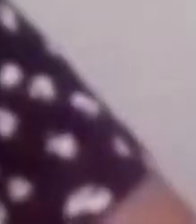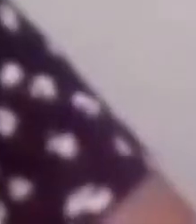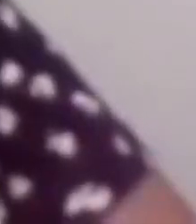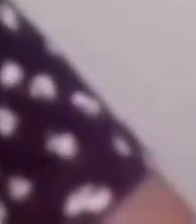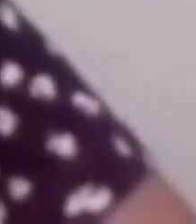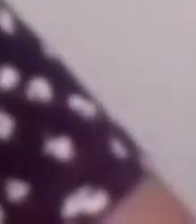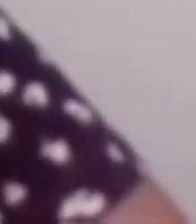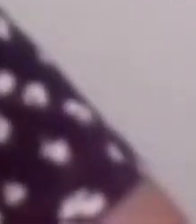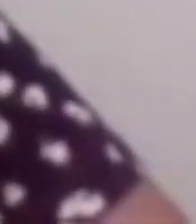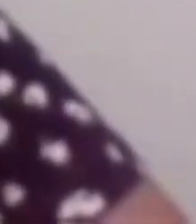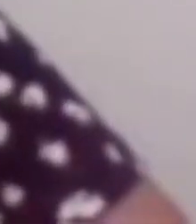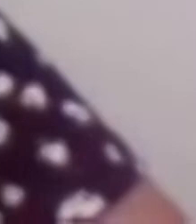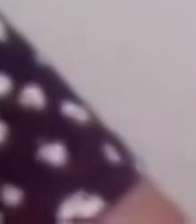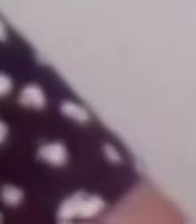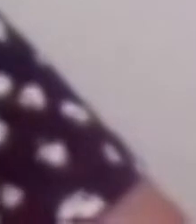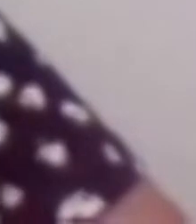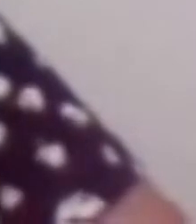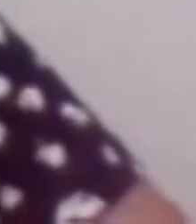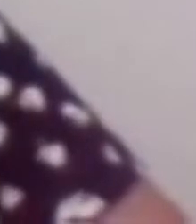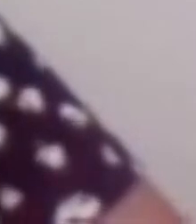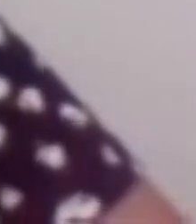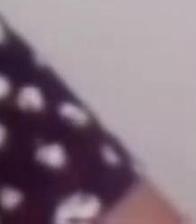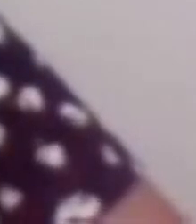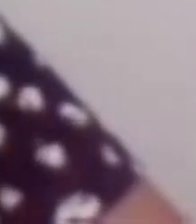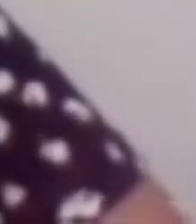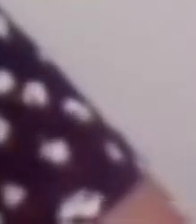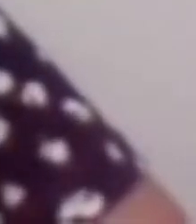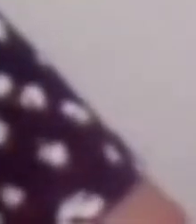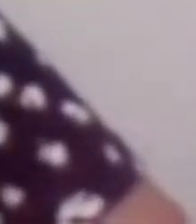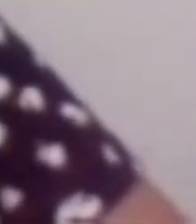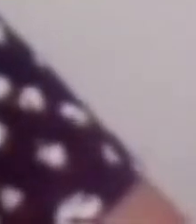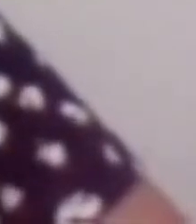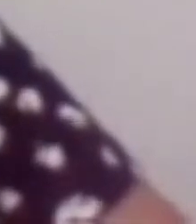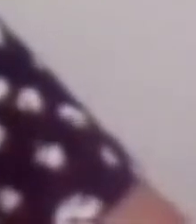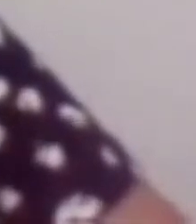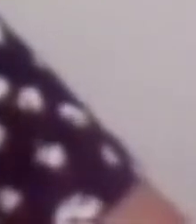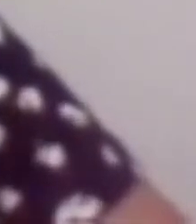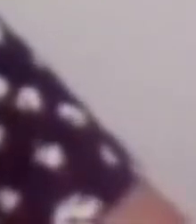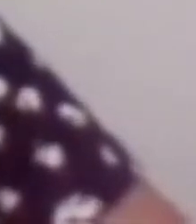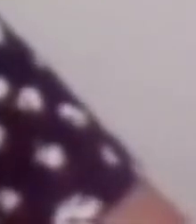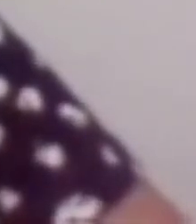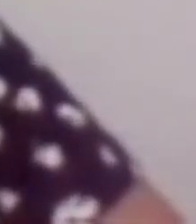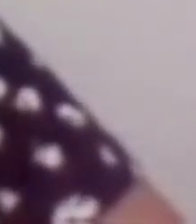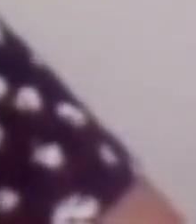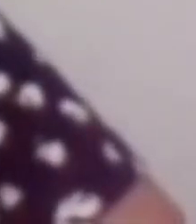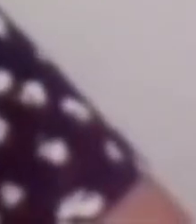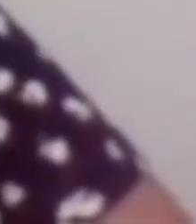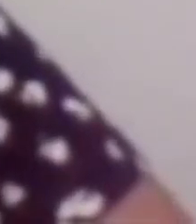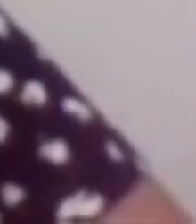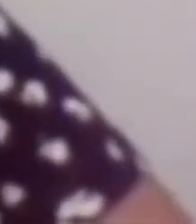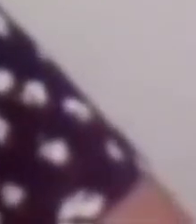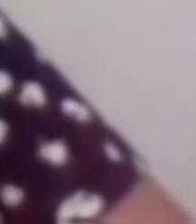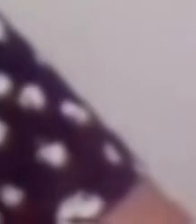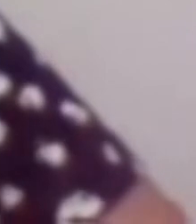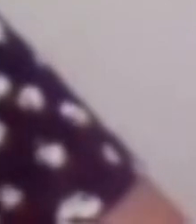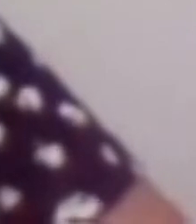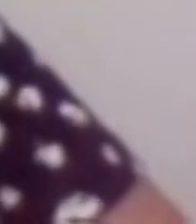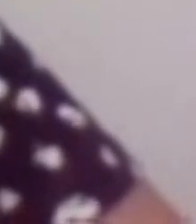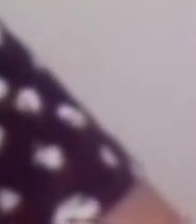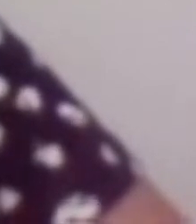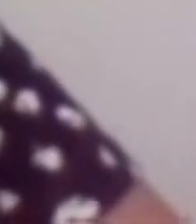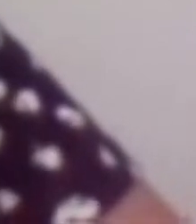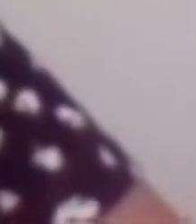Diante de tudo que a gente já apresentou aí, das demandas do cargo do professor adjunto, o que eu